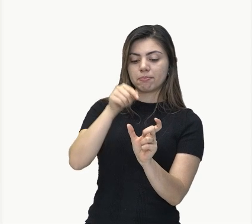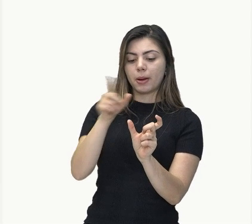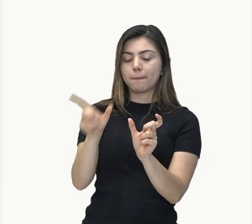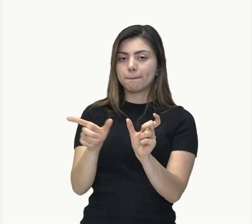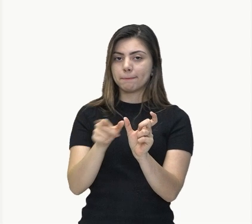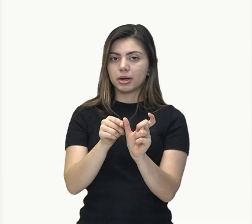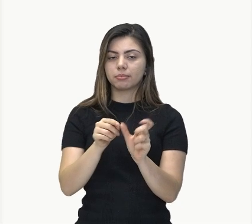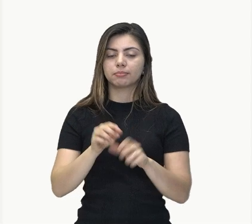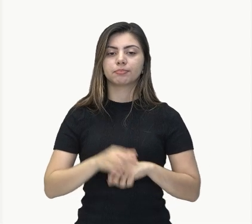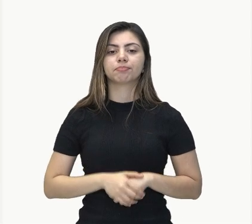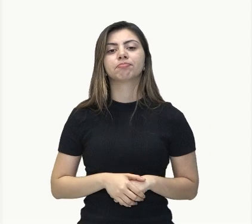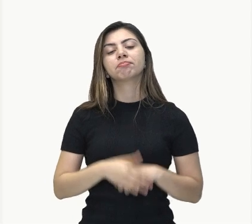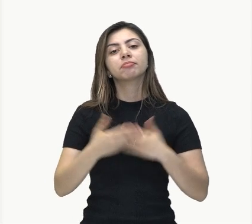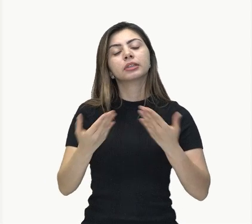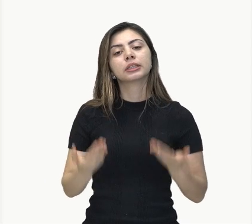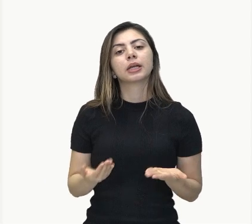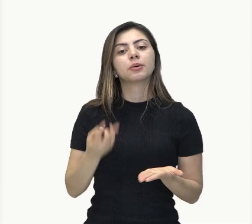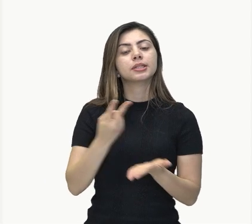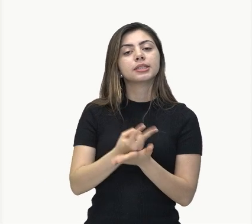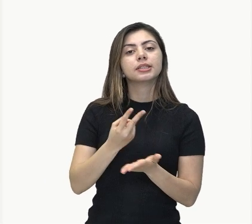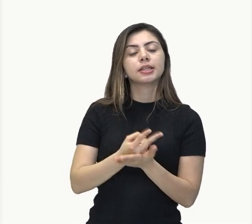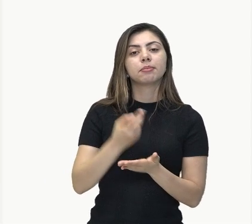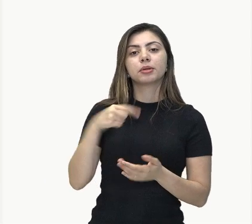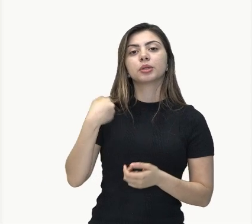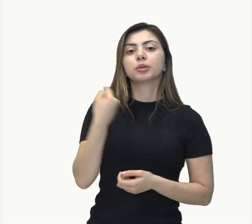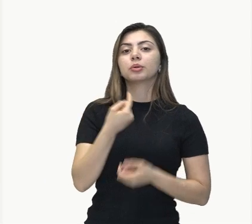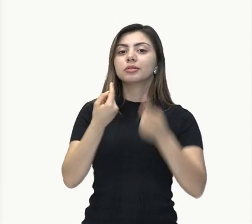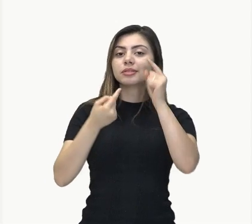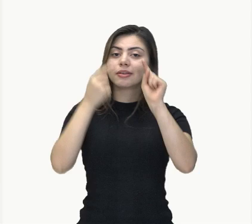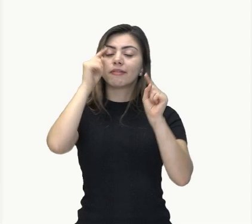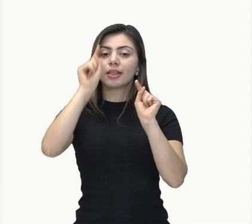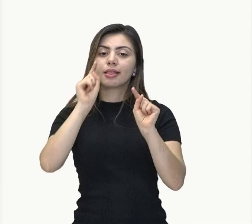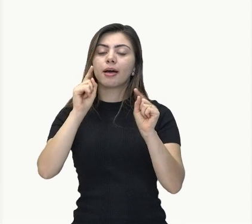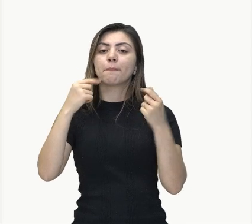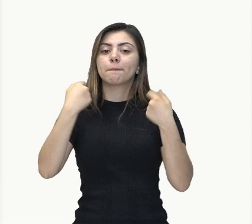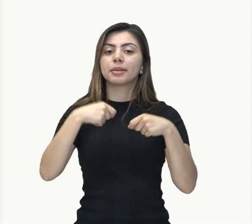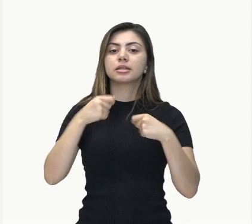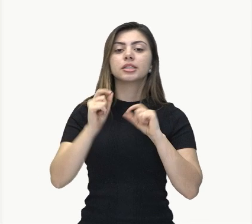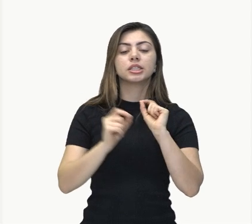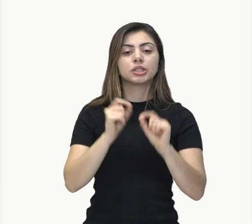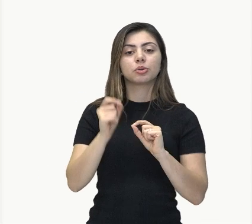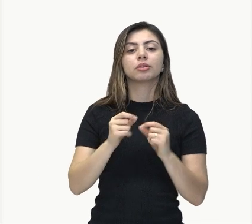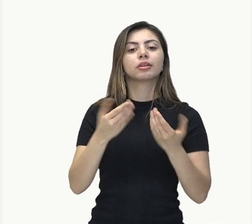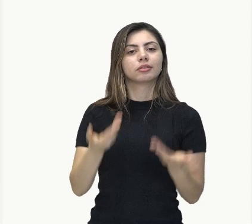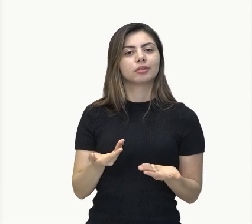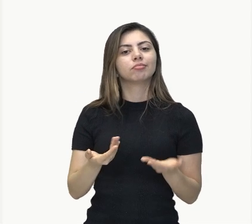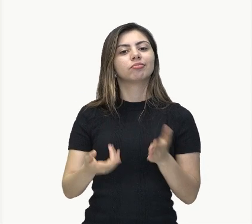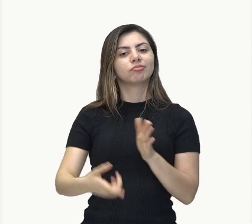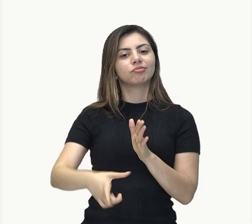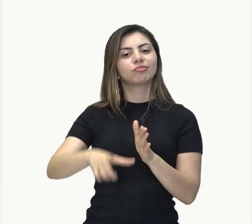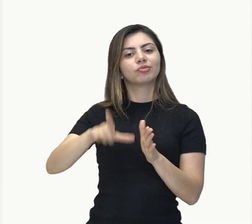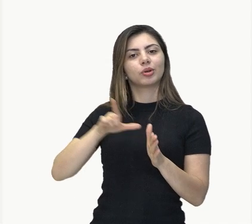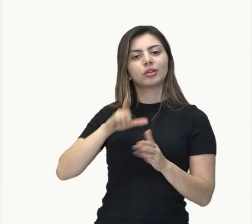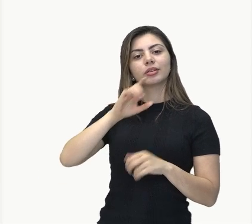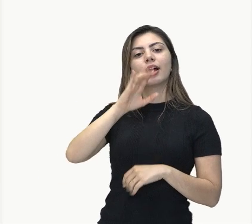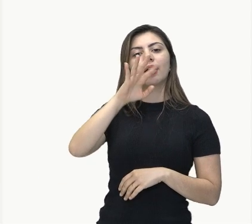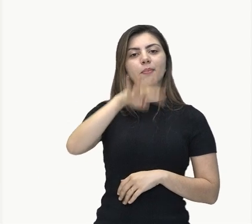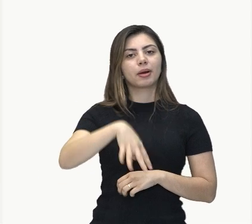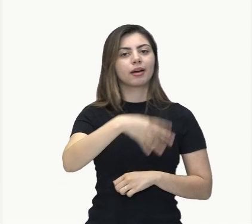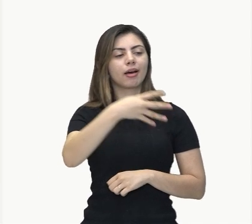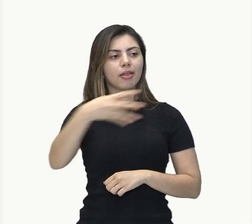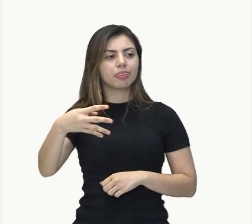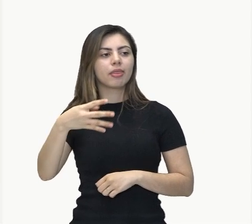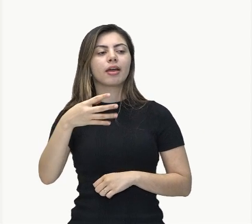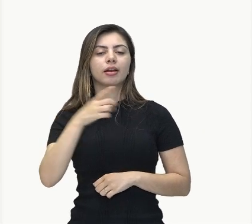ok? Então, sempre que eu for nomear, eu vou voltar aqui para essa cartela